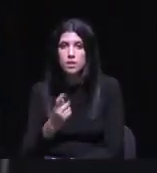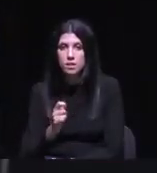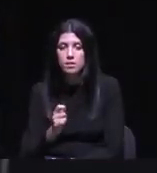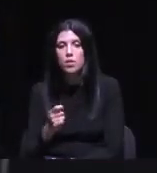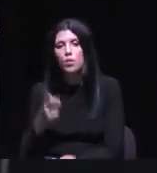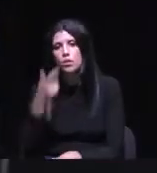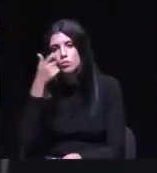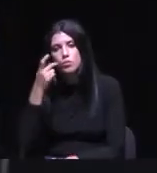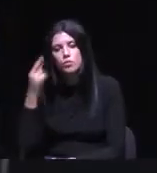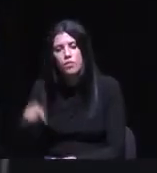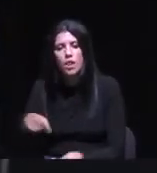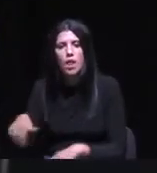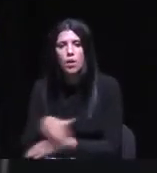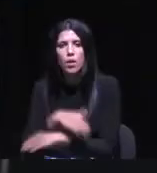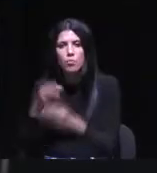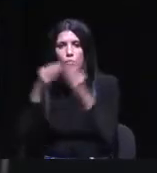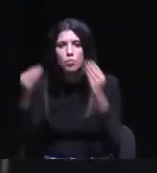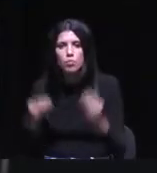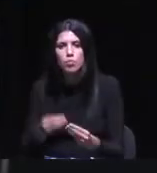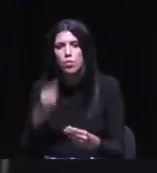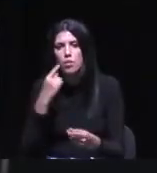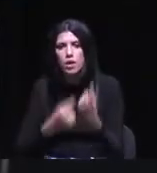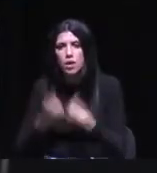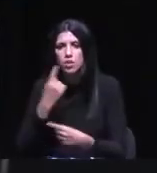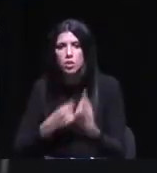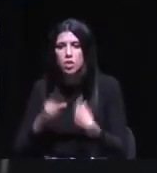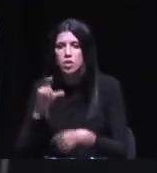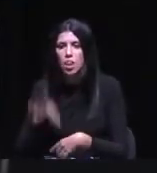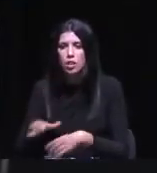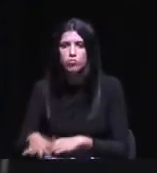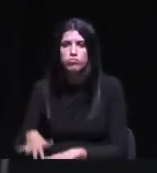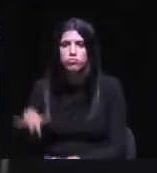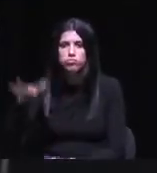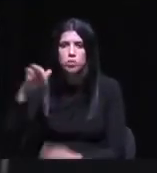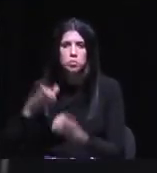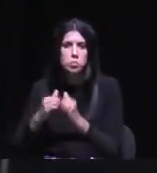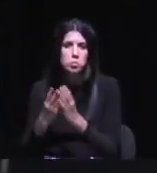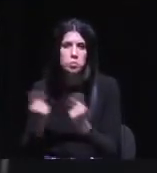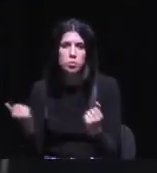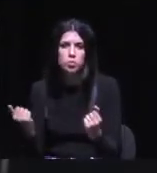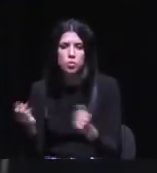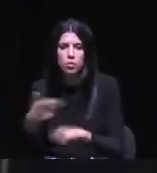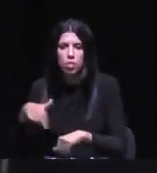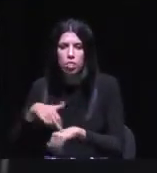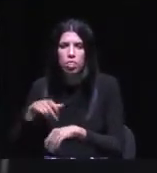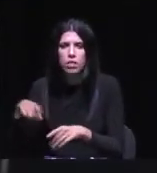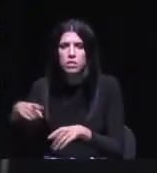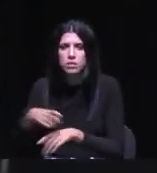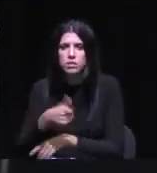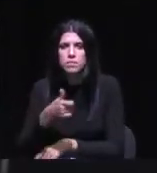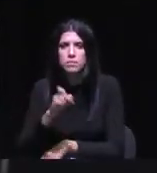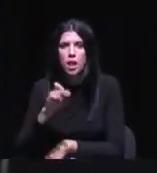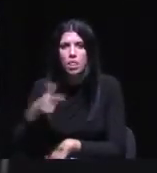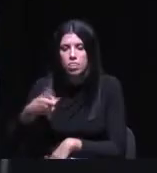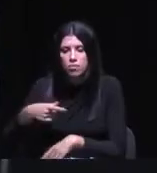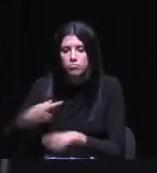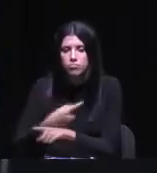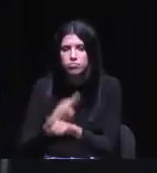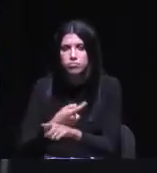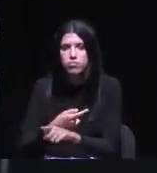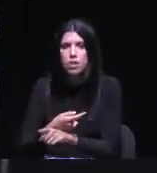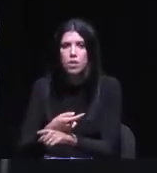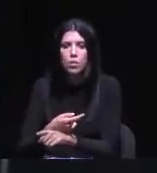Rua, sem que vejam resolvido o problema dos resíduos acumulados e da praga incontrolável de baratas por falta de desinfestação